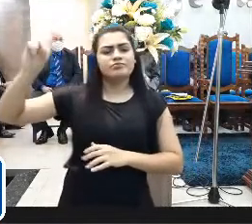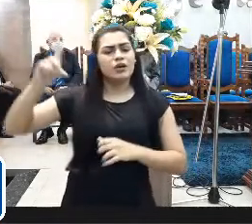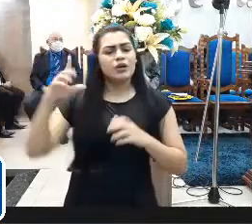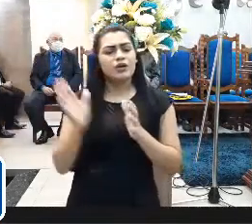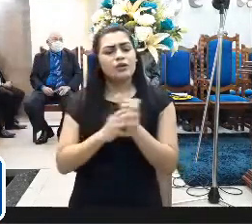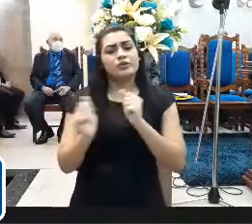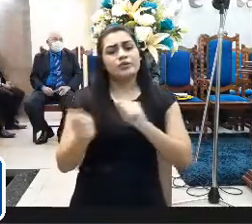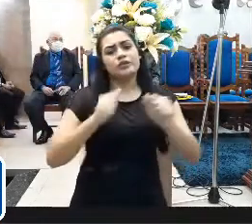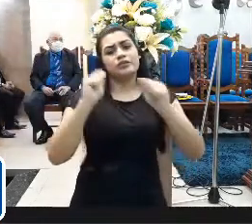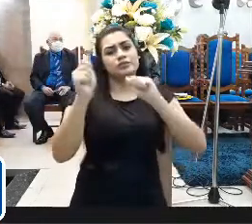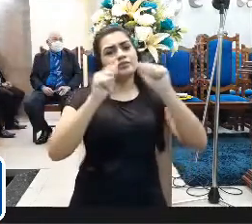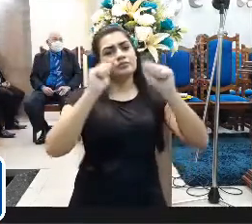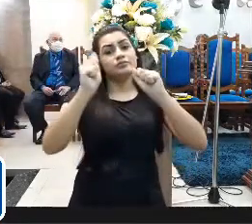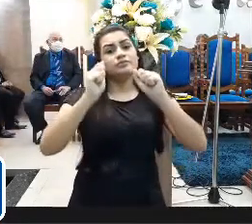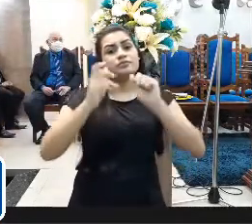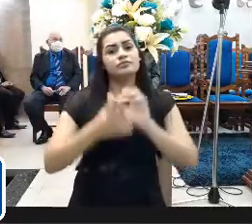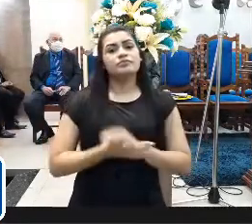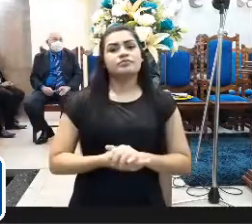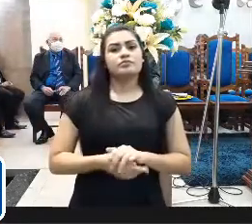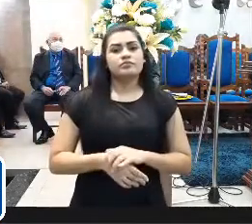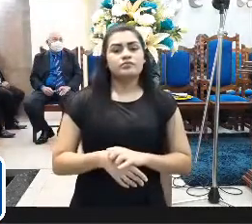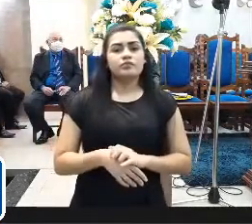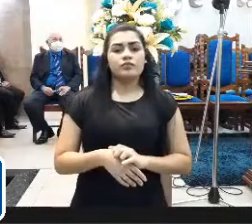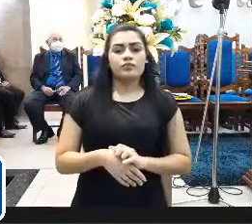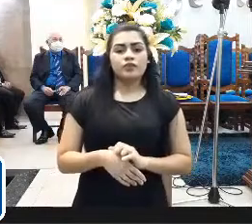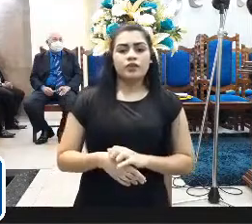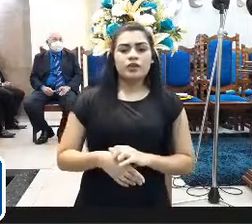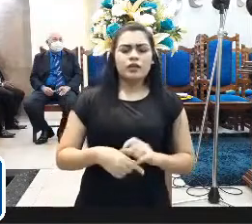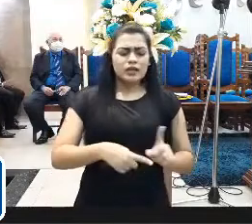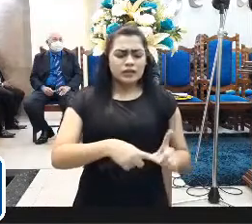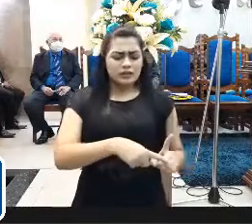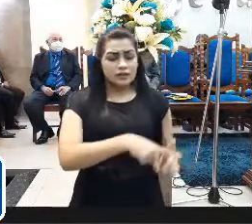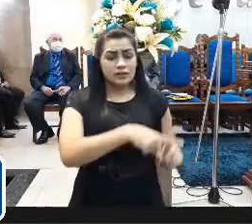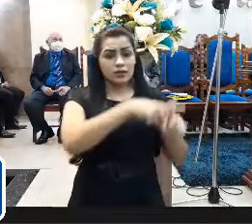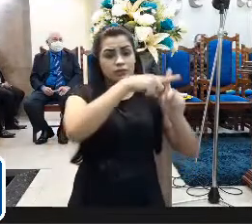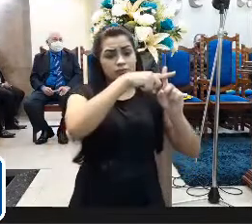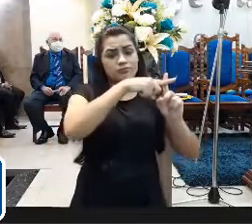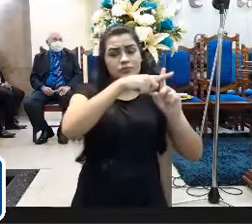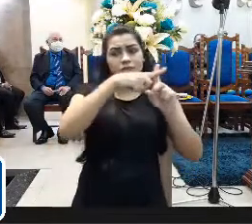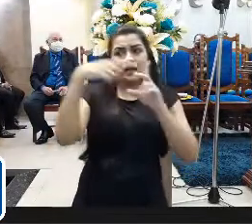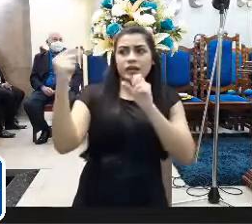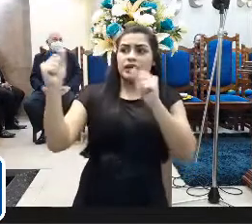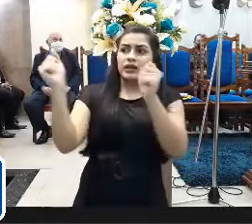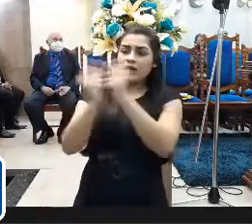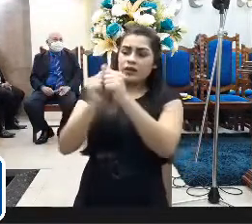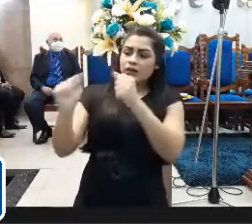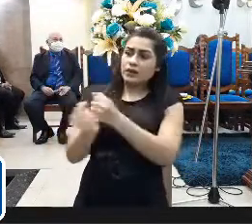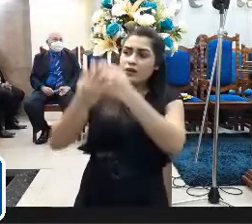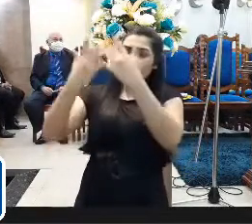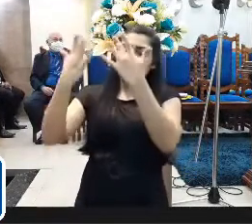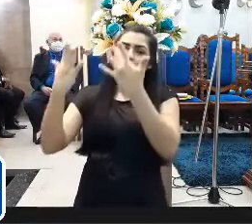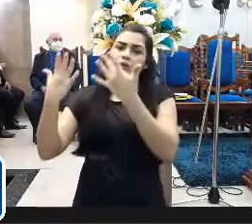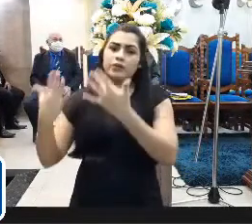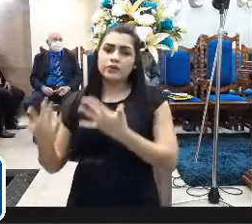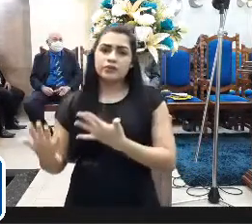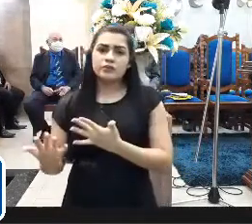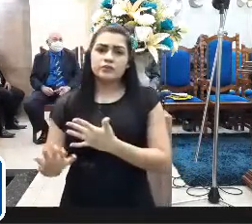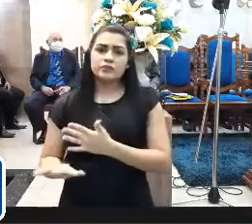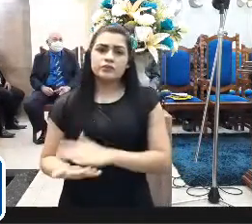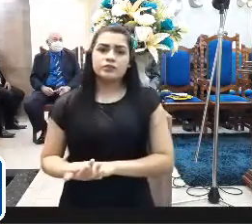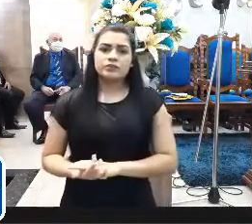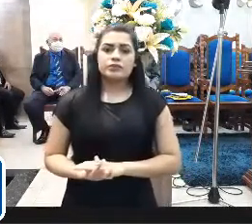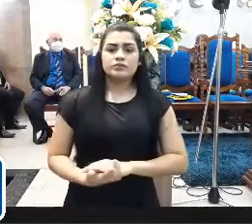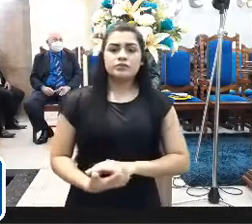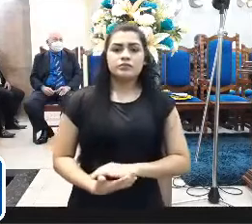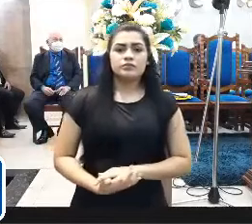Oh, aleluia. Entre a cruz e a glória, entre o sofrimento do Calvário e a glória da parousia. Estique